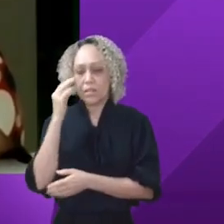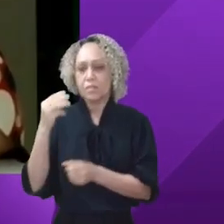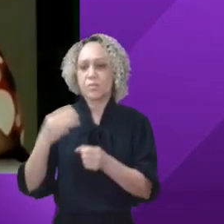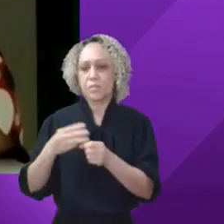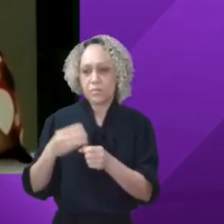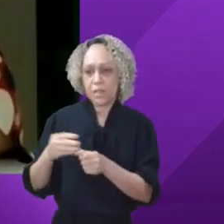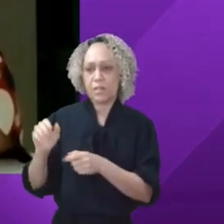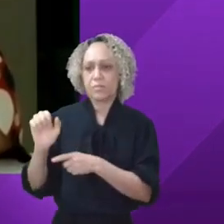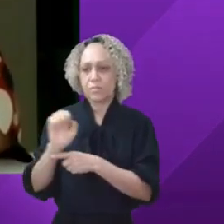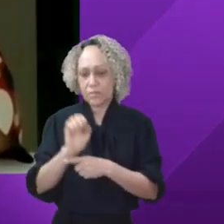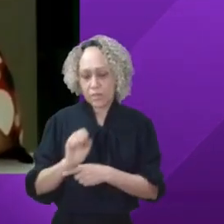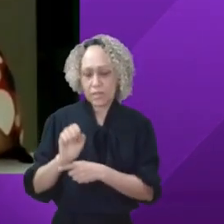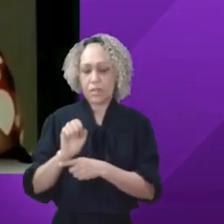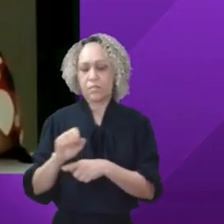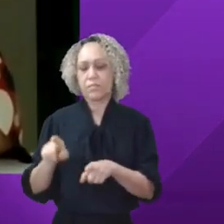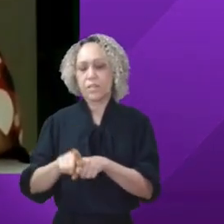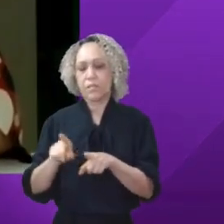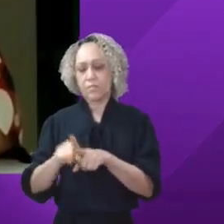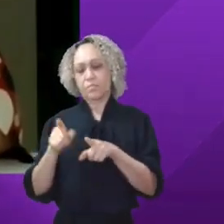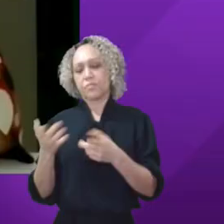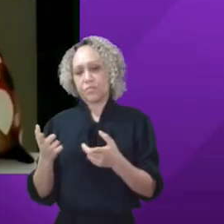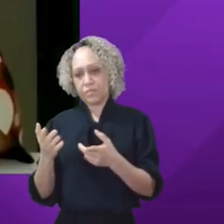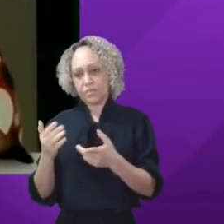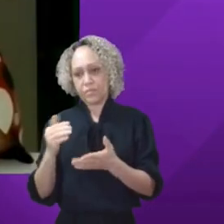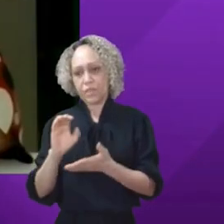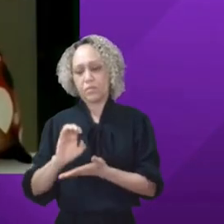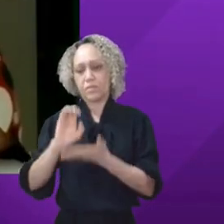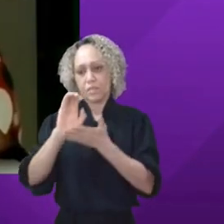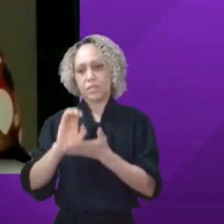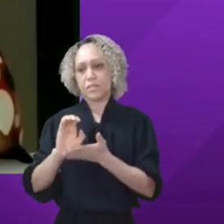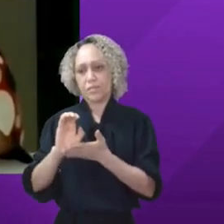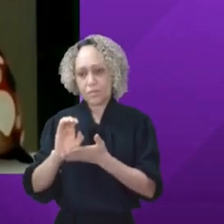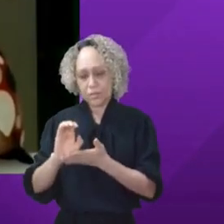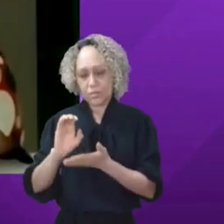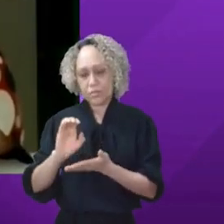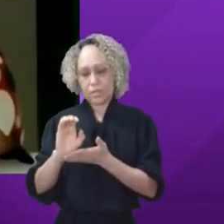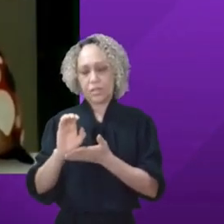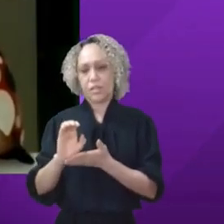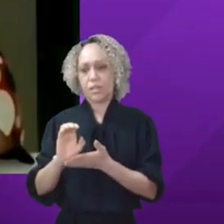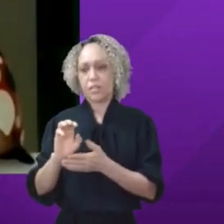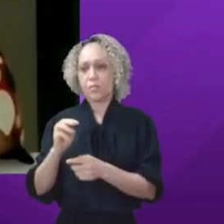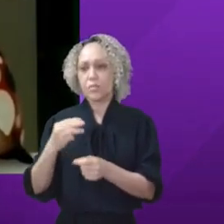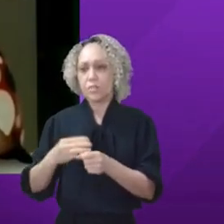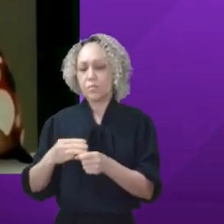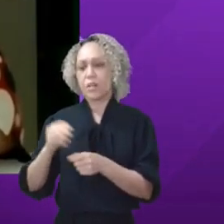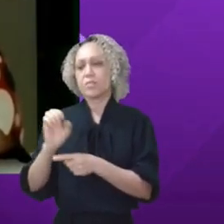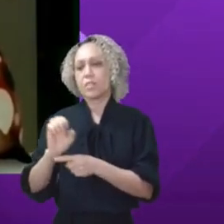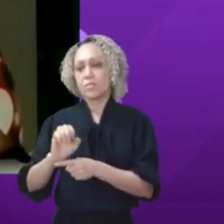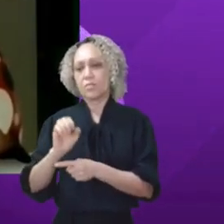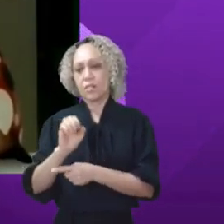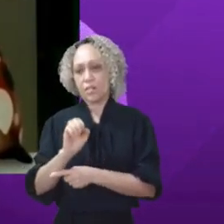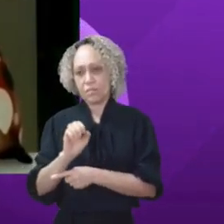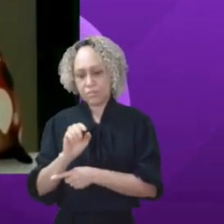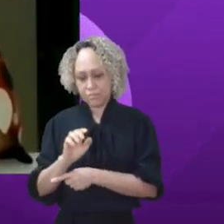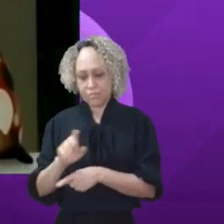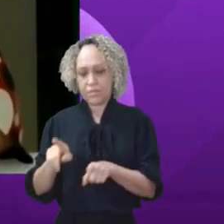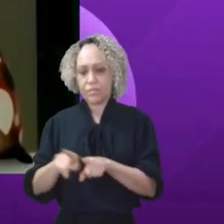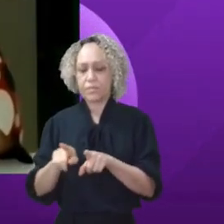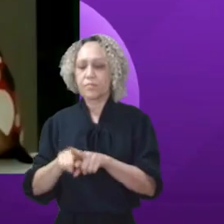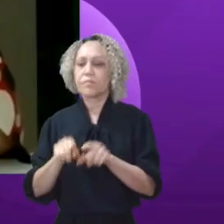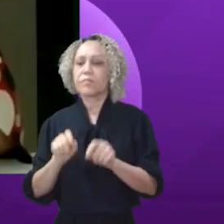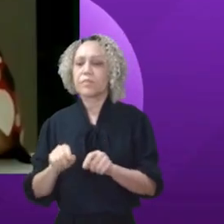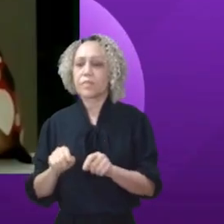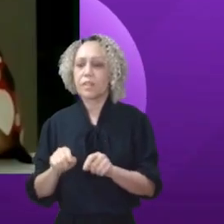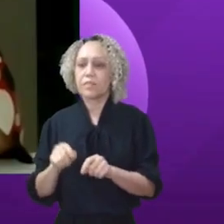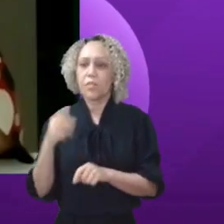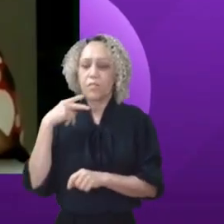assistência social em nível municipal, estadual e federal. Fui vereadora aqui em 2000 a 2004 e tive